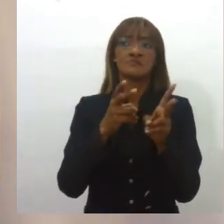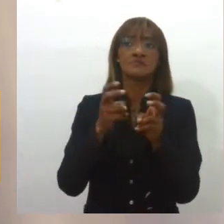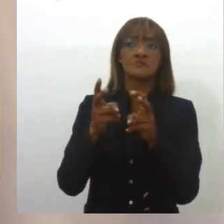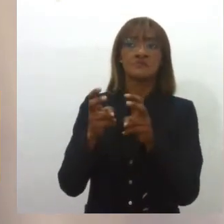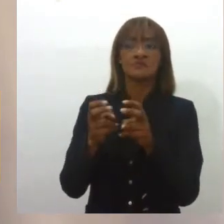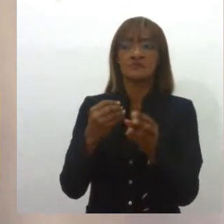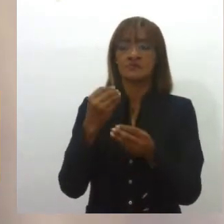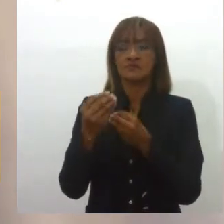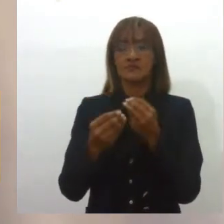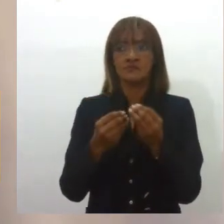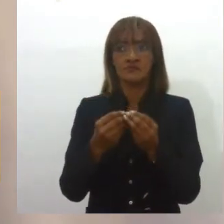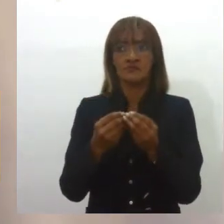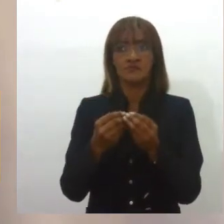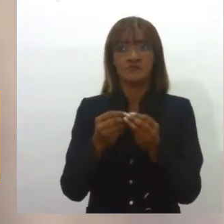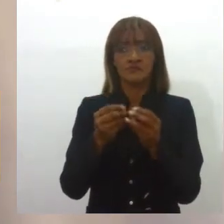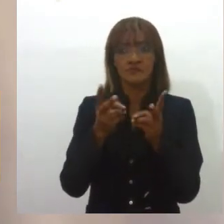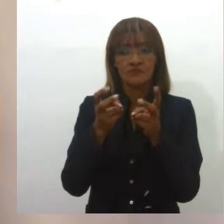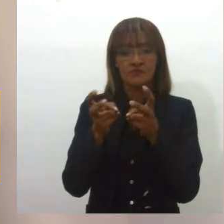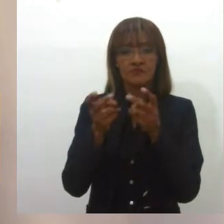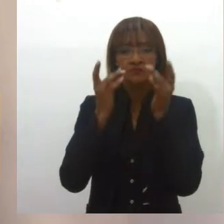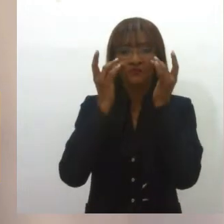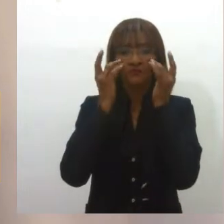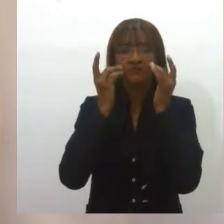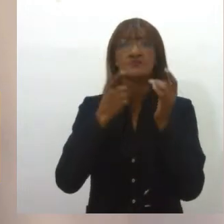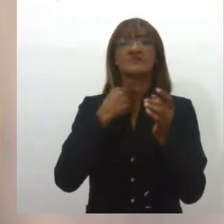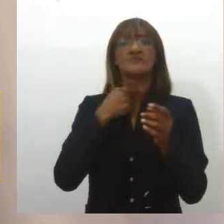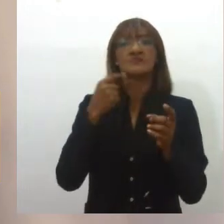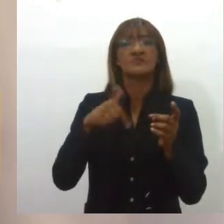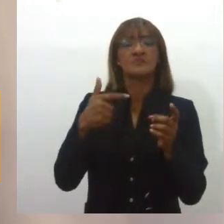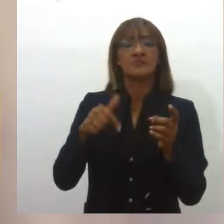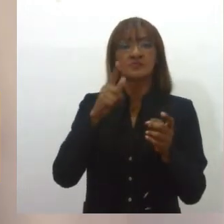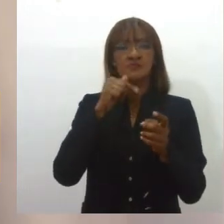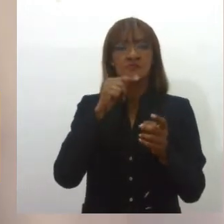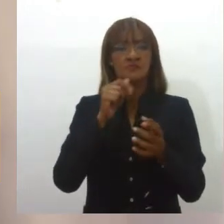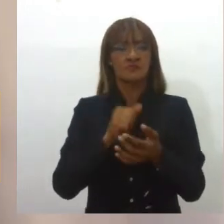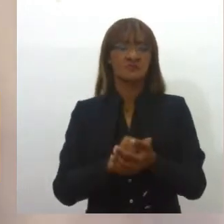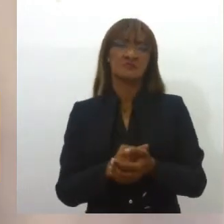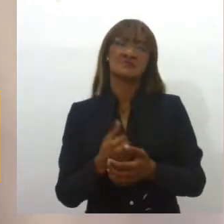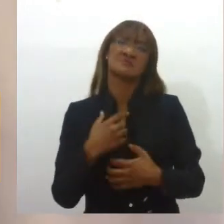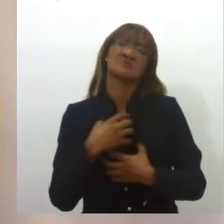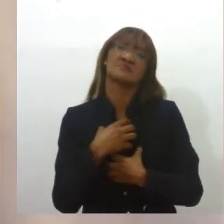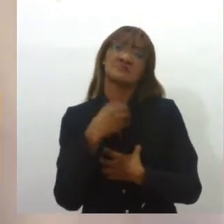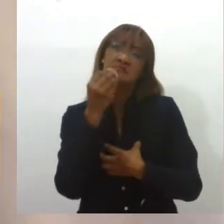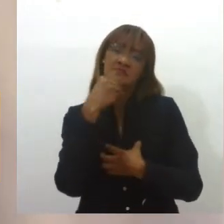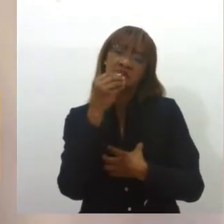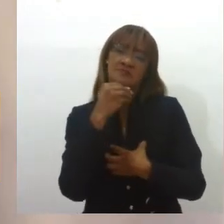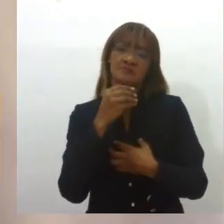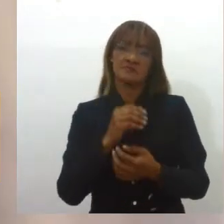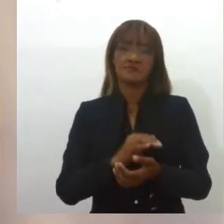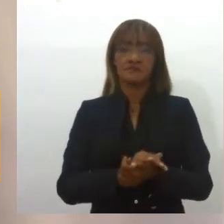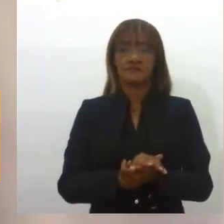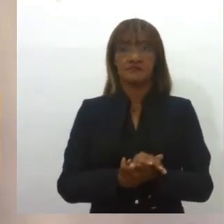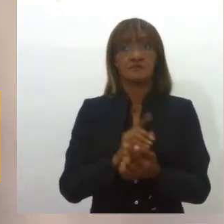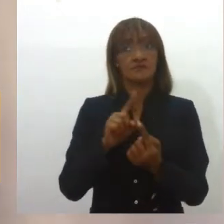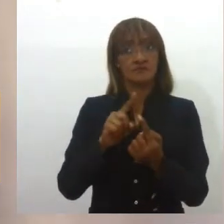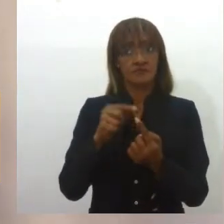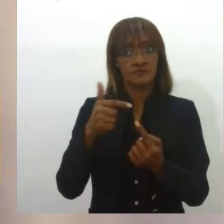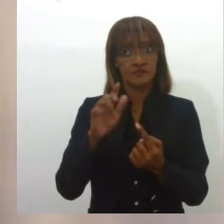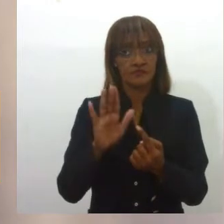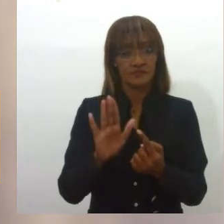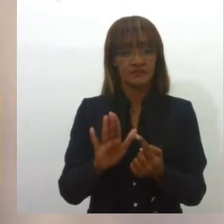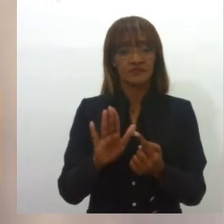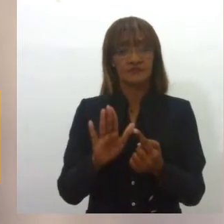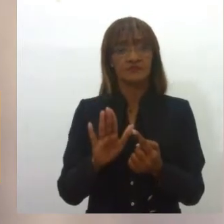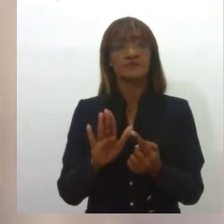ficar em alerta, né? Muita sede. O paciente sempre chega assim: doutor, eu estou fraco, estou com muita sede. Então, isso é